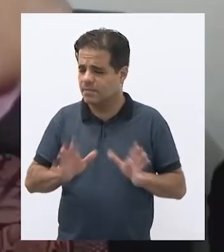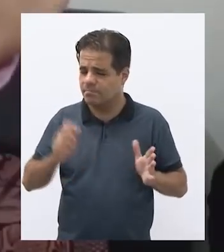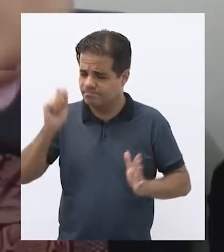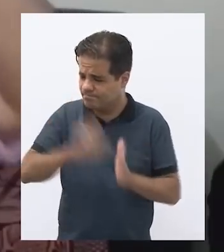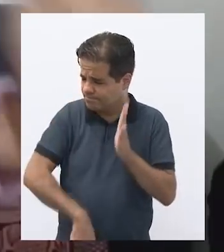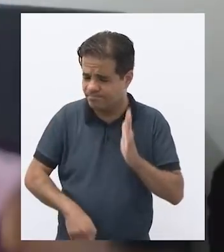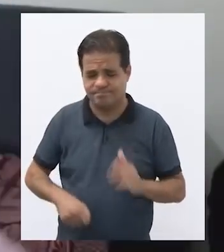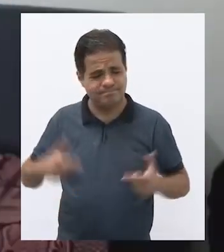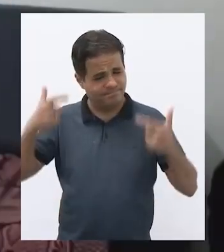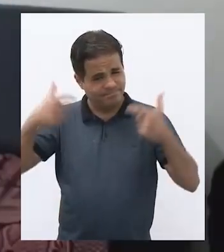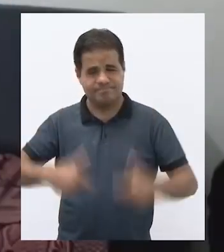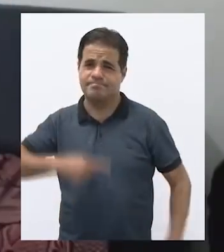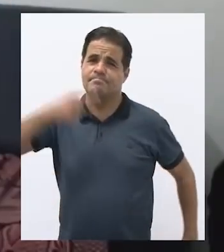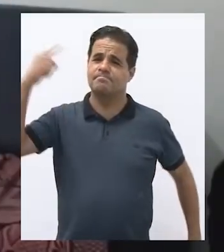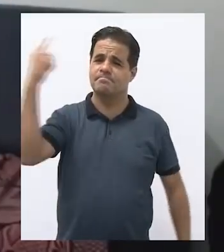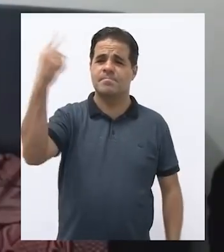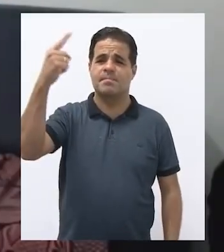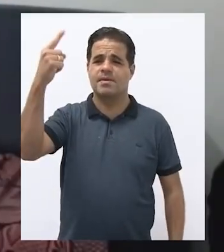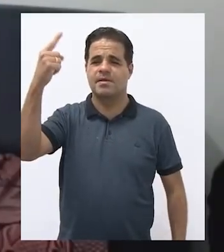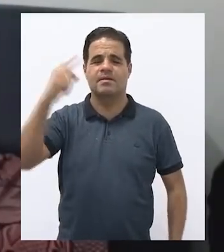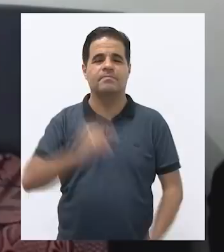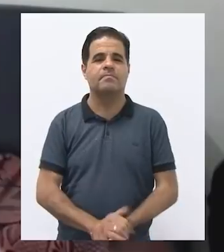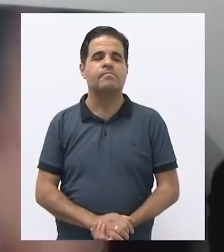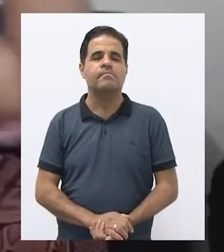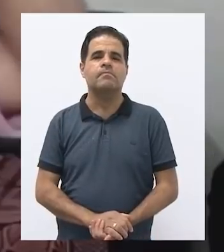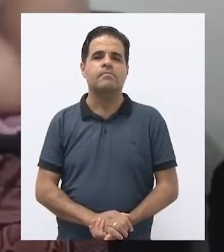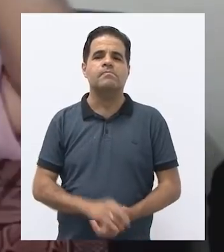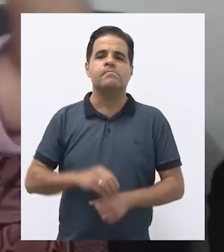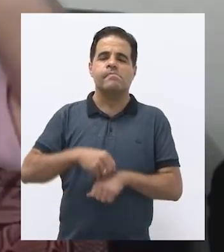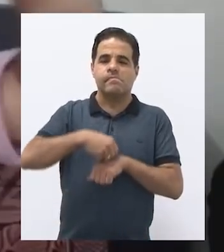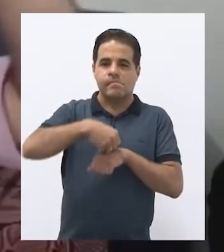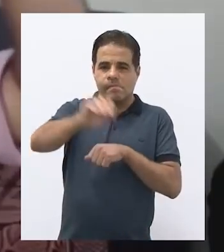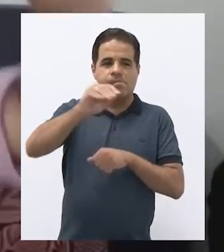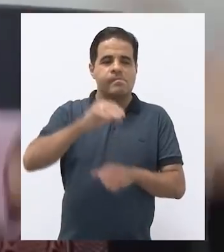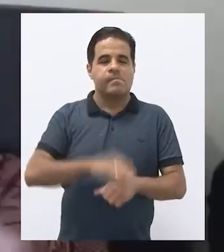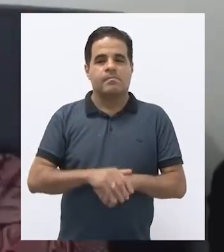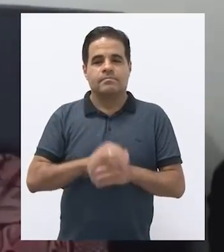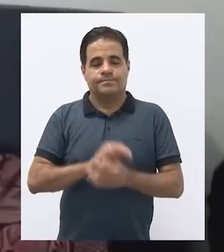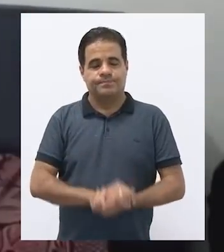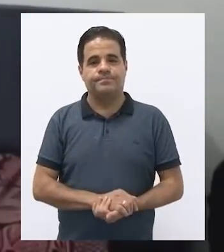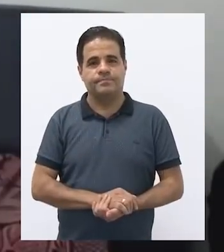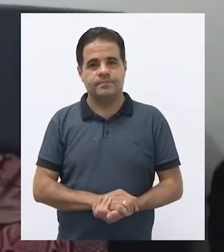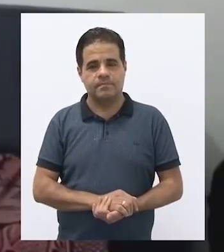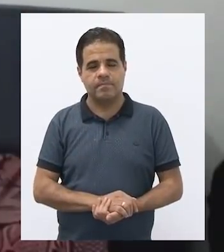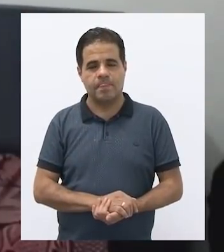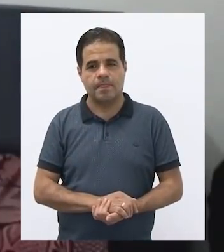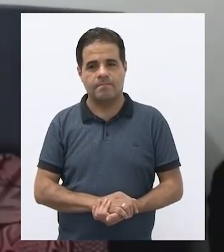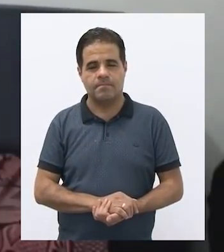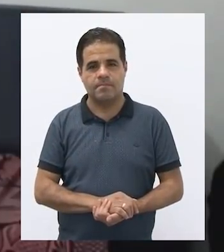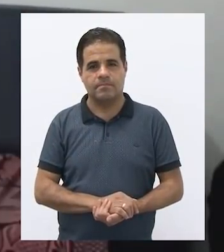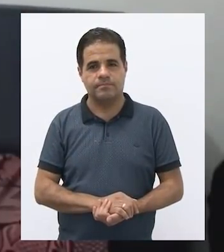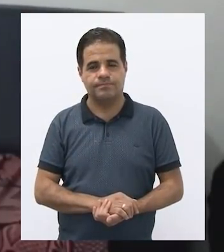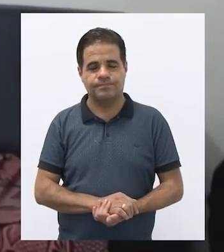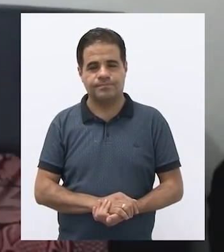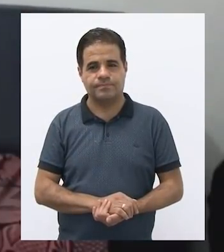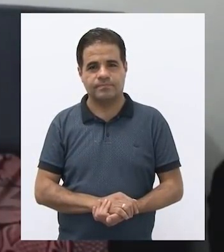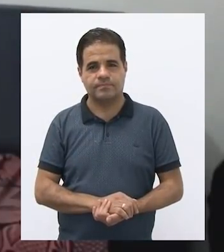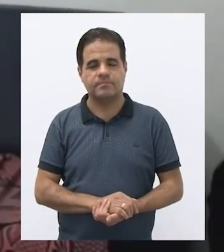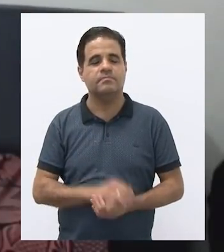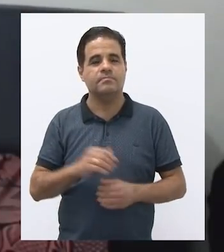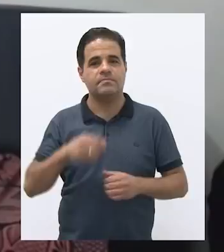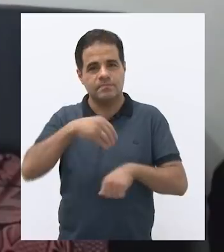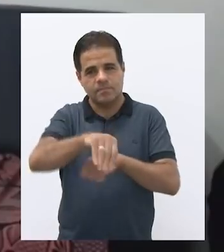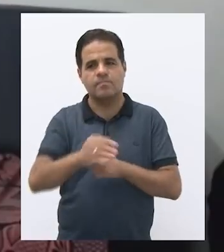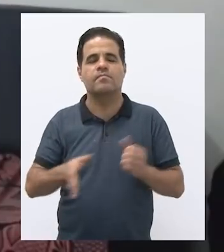inscrito também, já sou o primeiro, viu? Então, fica aí a dica. Tô junto aqui, hein? Ô, Marcos, então fechou você, Carlos